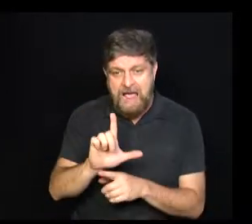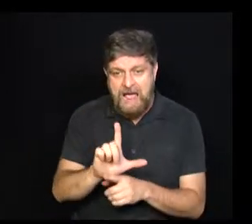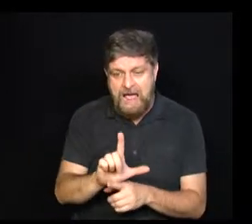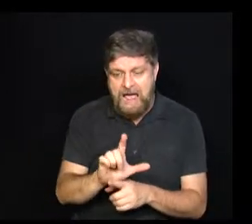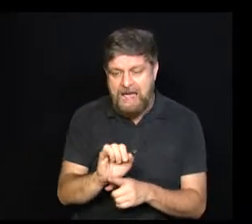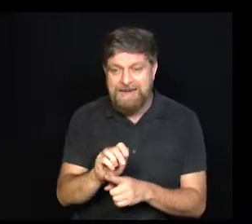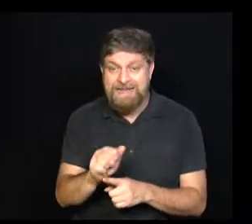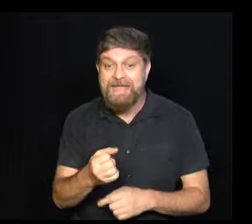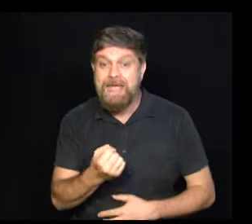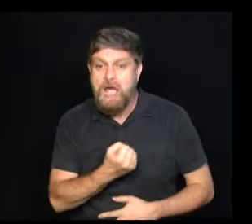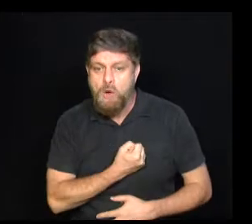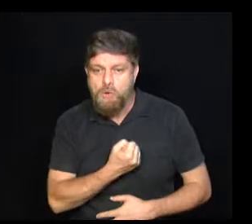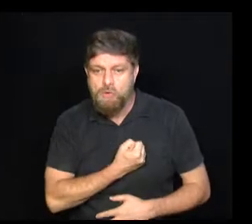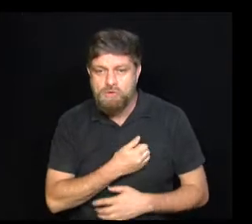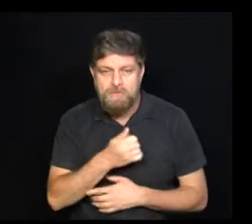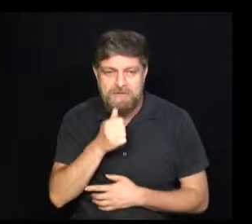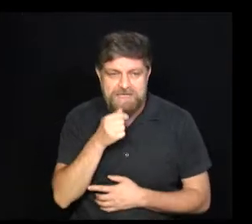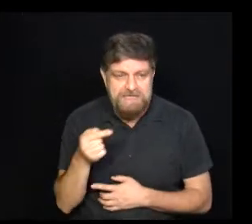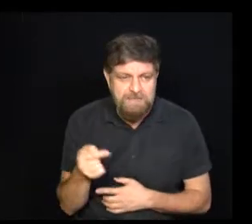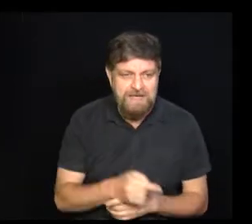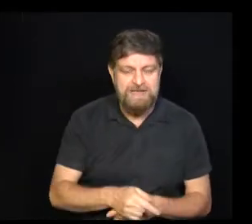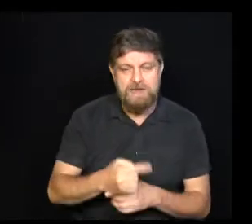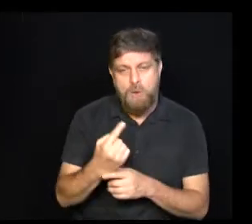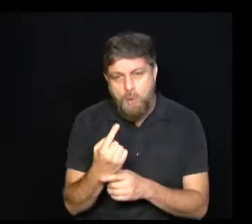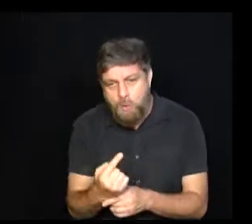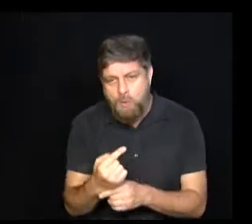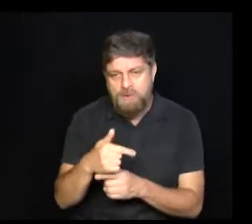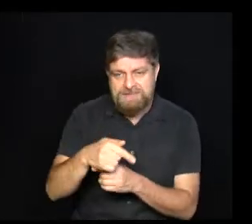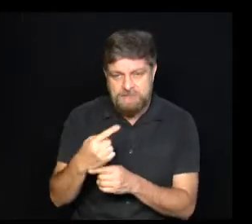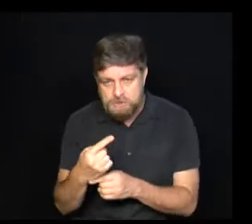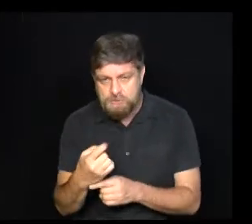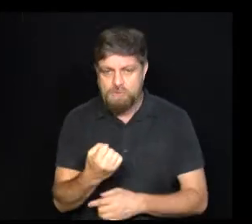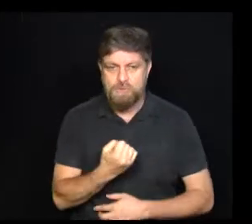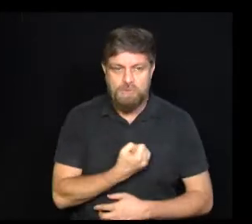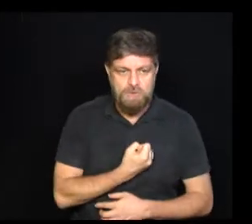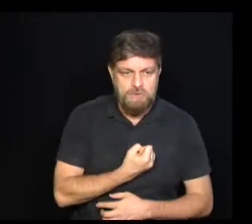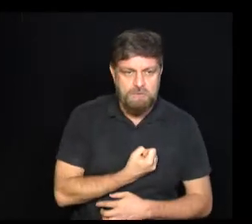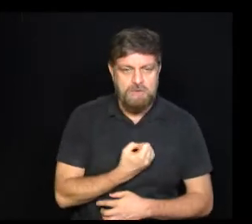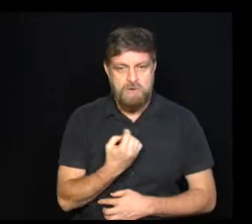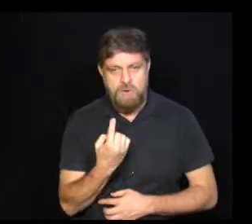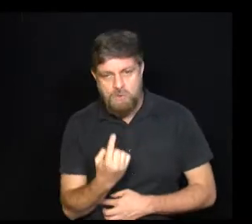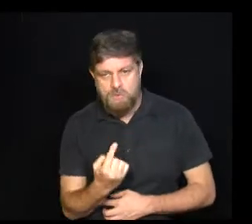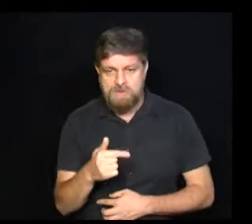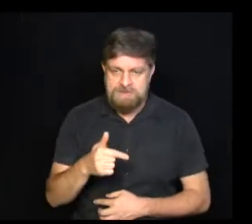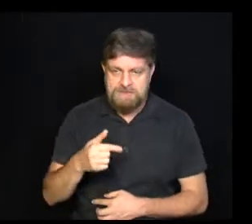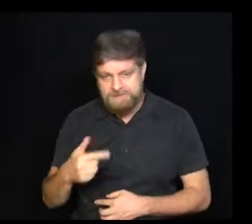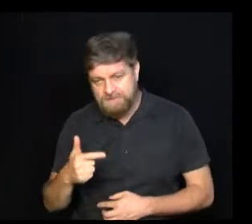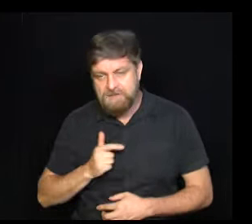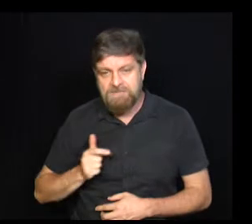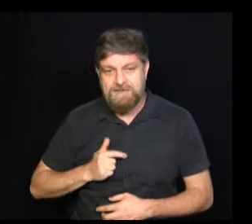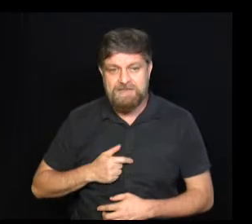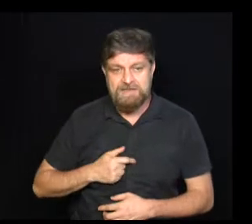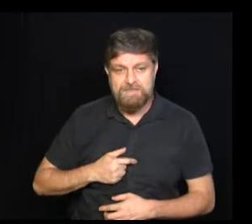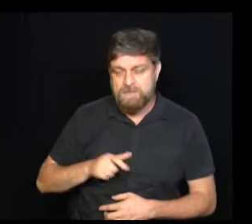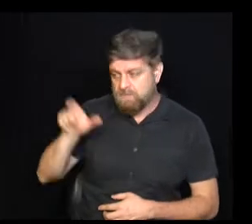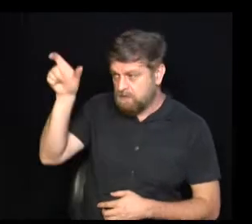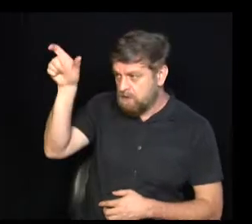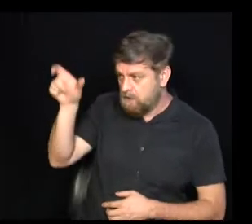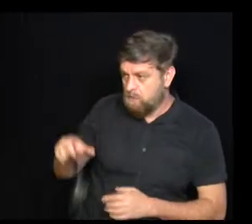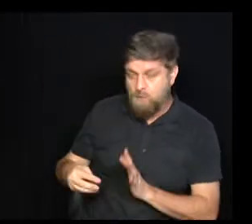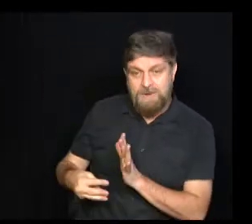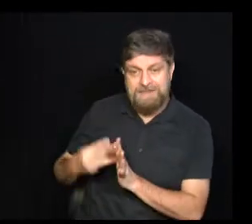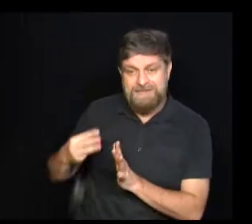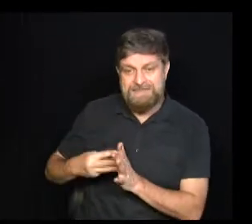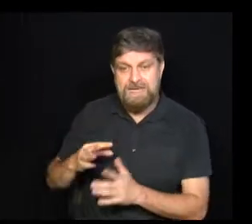71, 212, 222, e clico no enviar. Aí vai aparecer no terceiro quadro, a Guarda